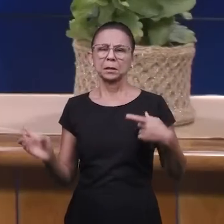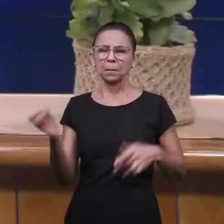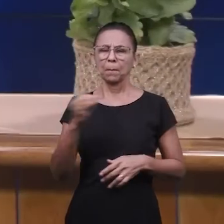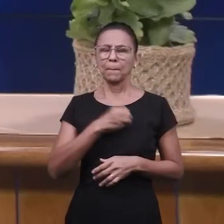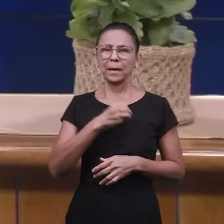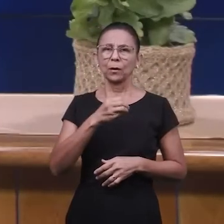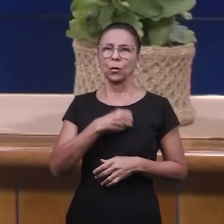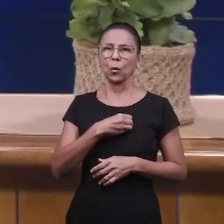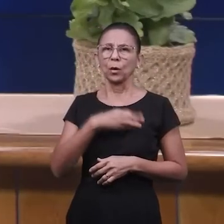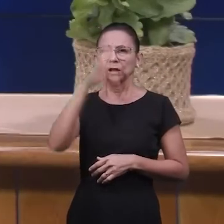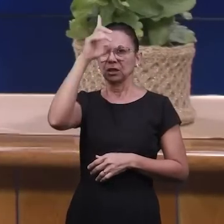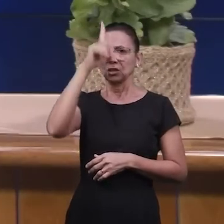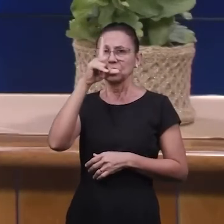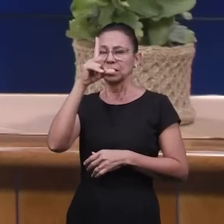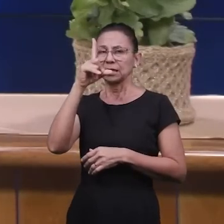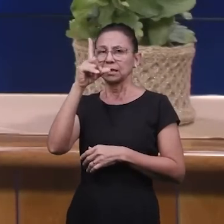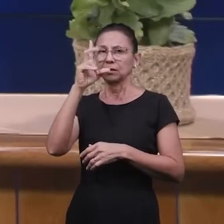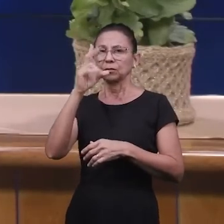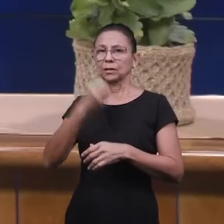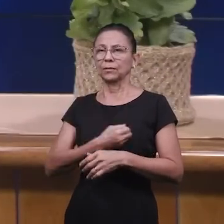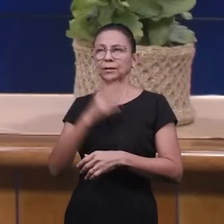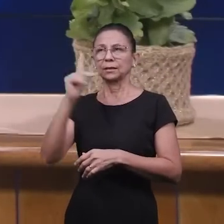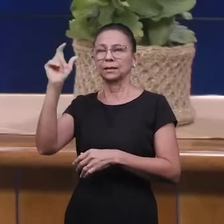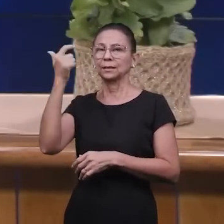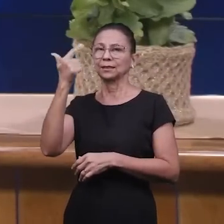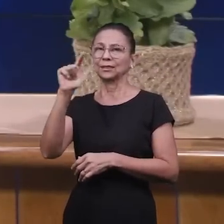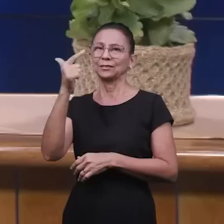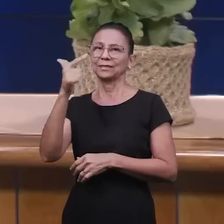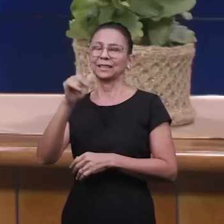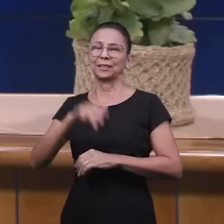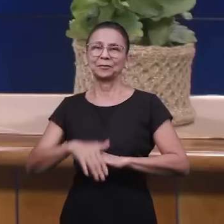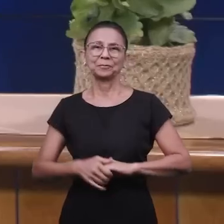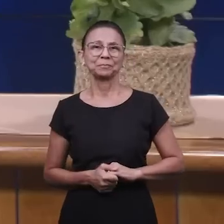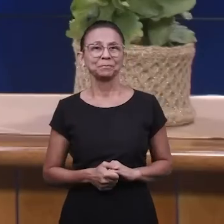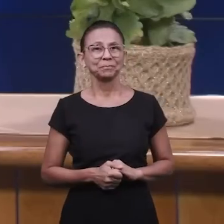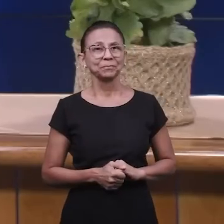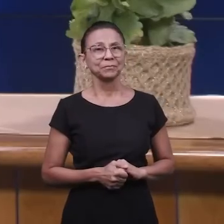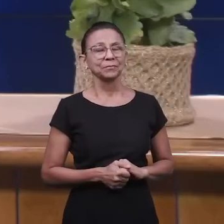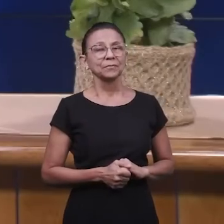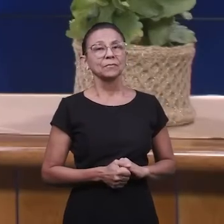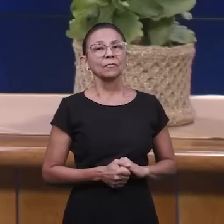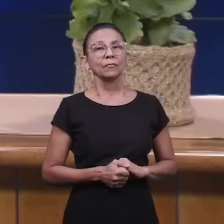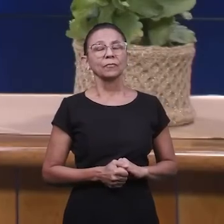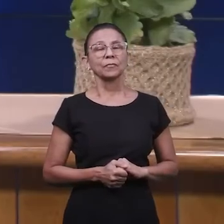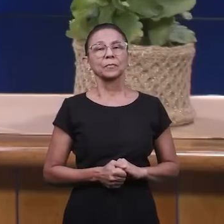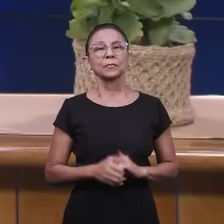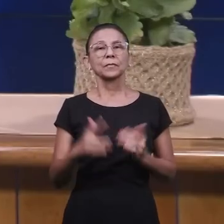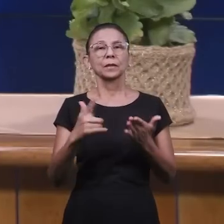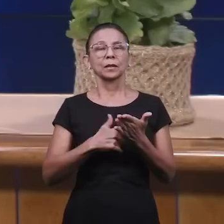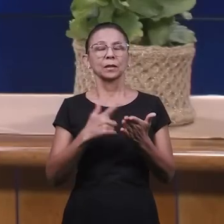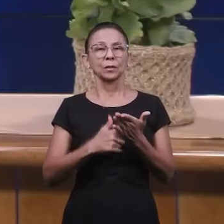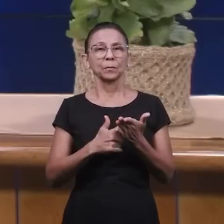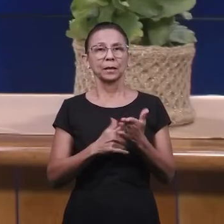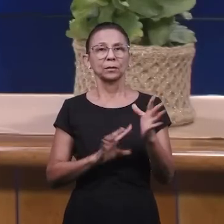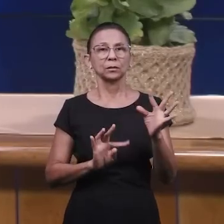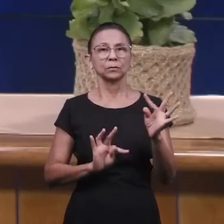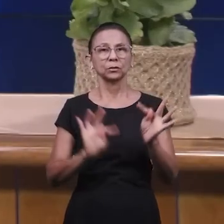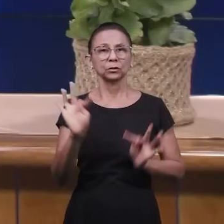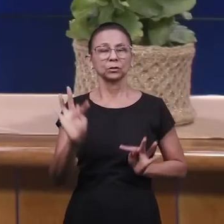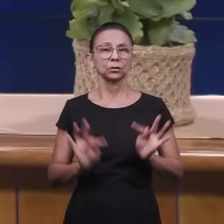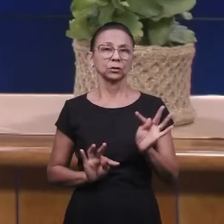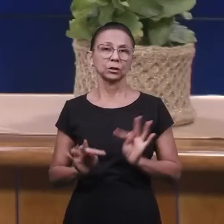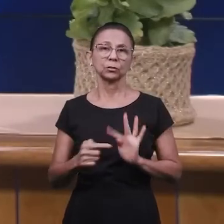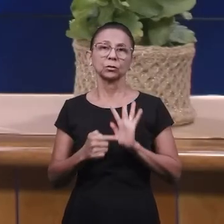a santificação. Pela graça sois salvos mediante a fé. Isso não vem de vós, não fomos nós que